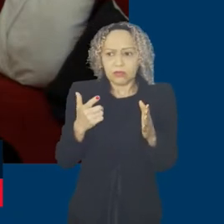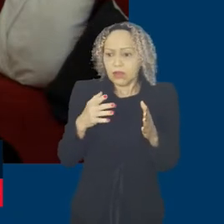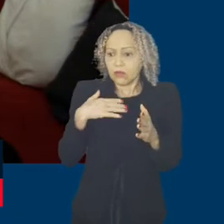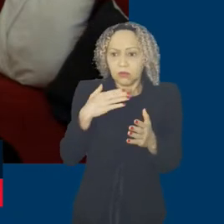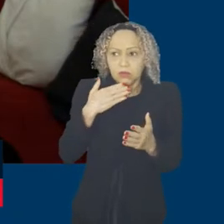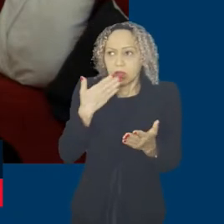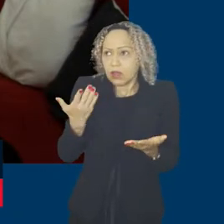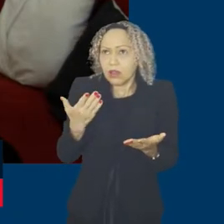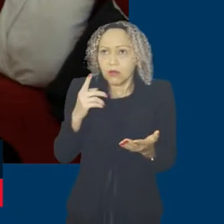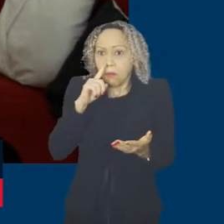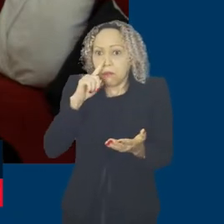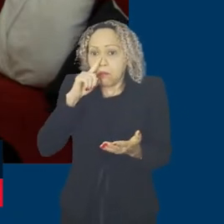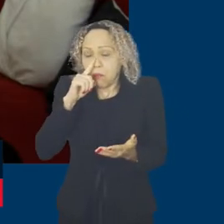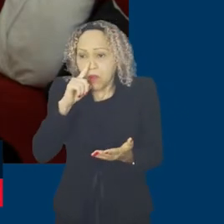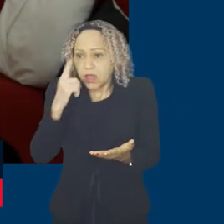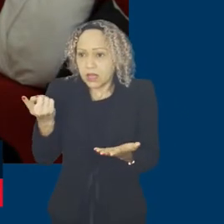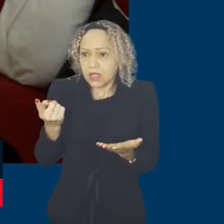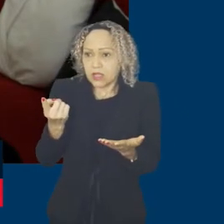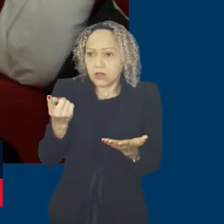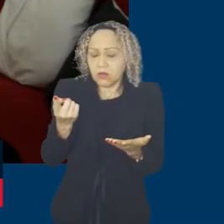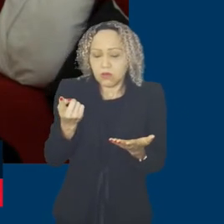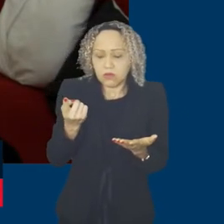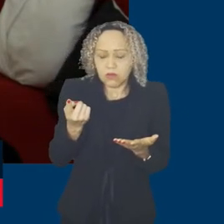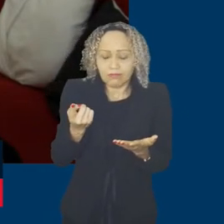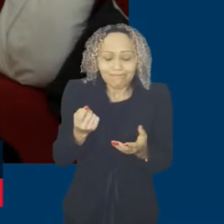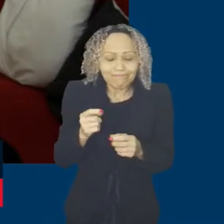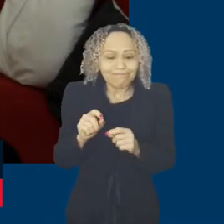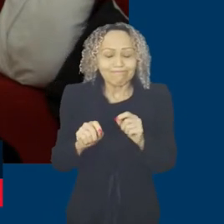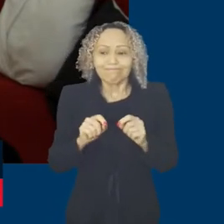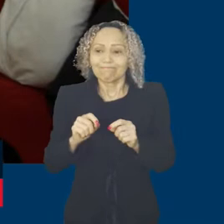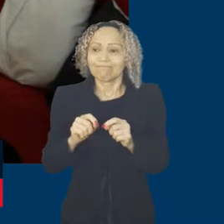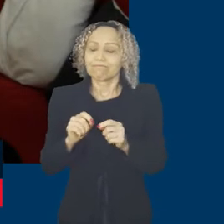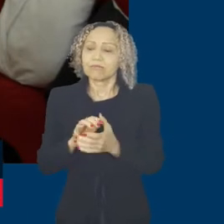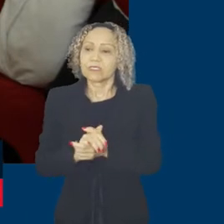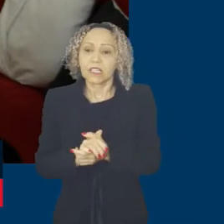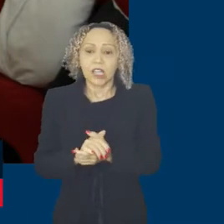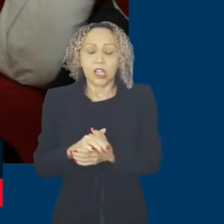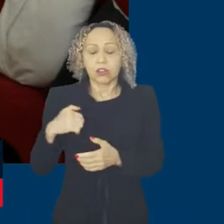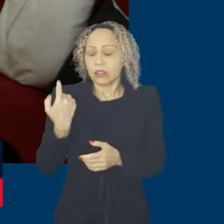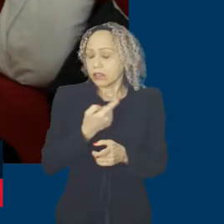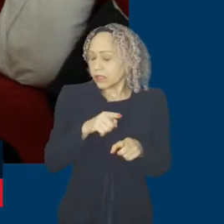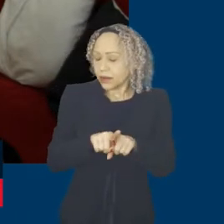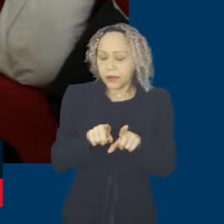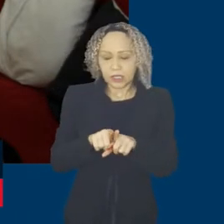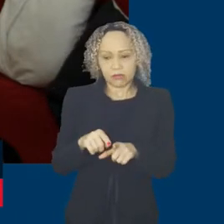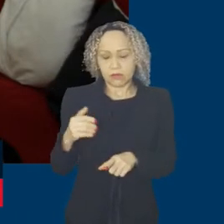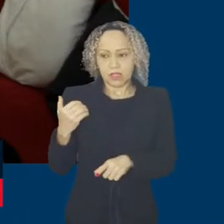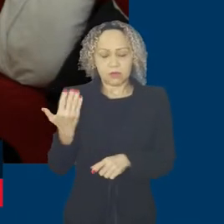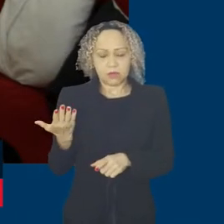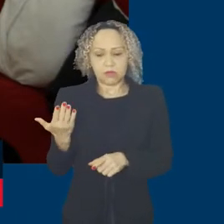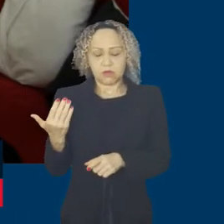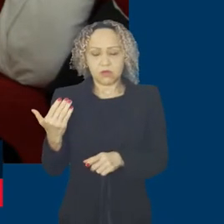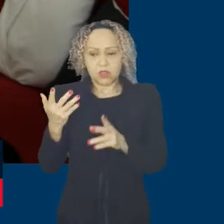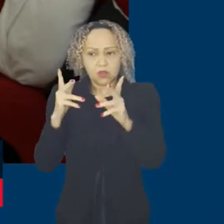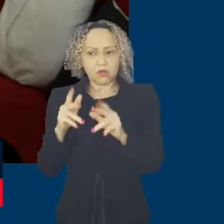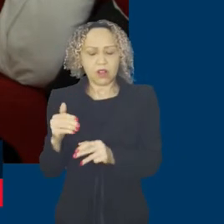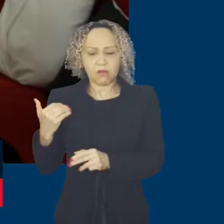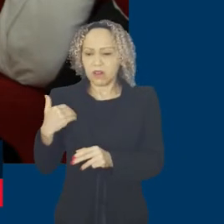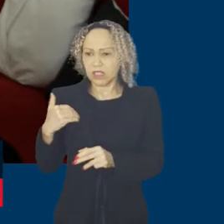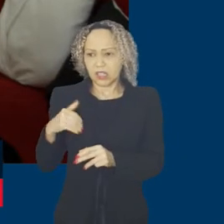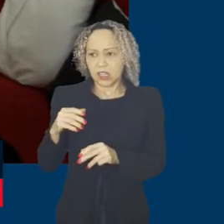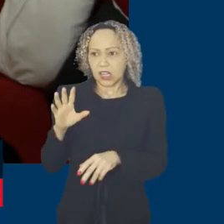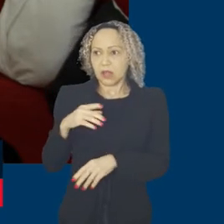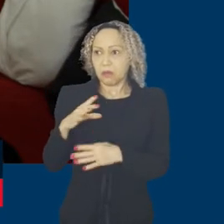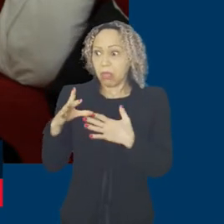não tem dívida externa em dólar, né, como um país como a Argentina, por exemplo. A nossa dívida pública está ali em um pouco mais de 70% do